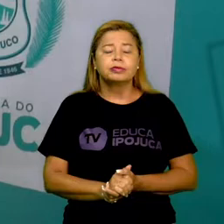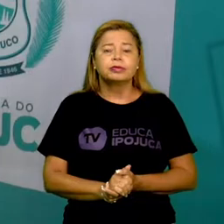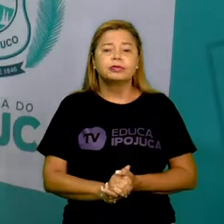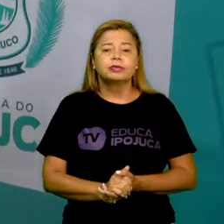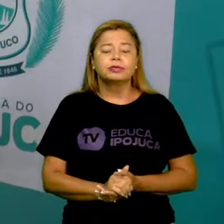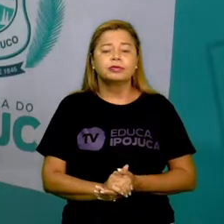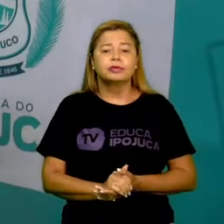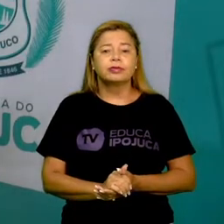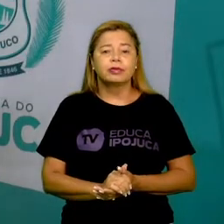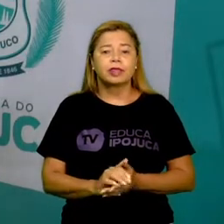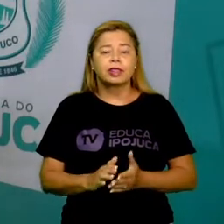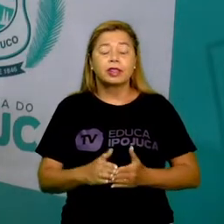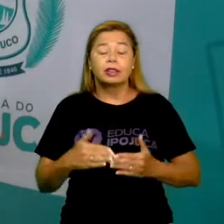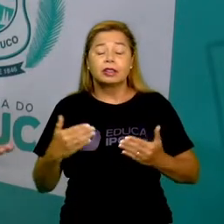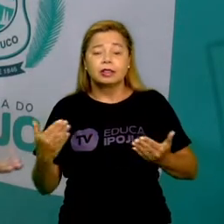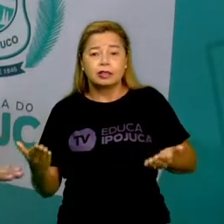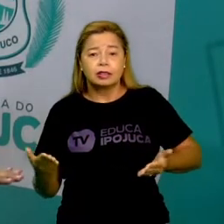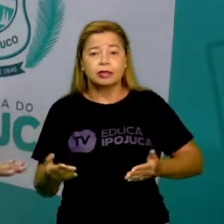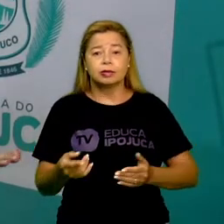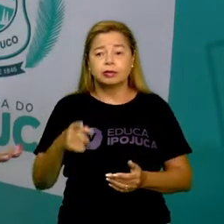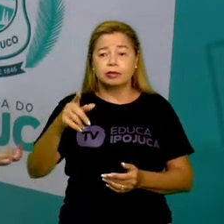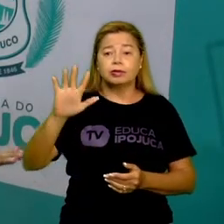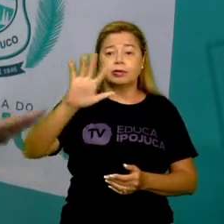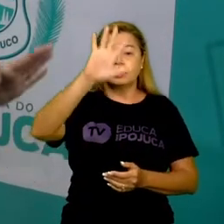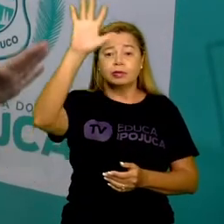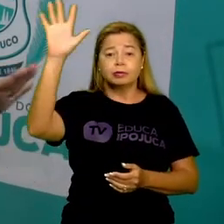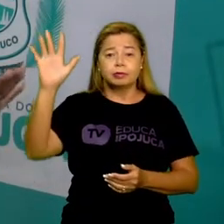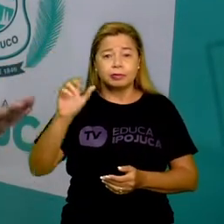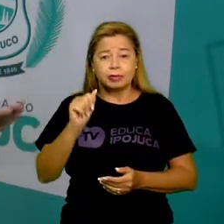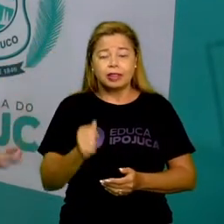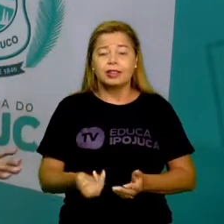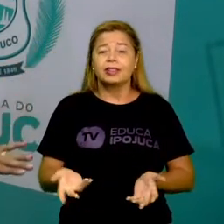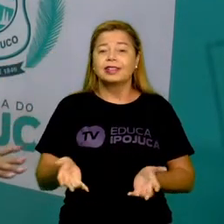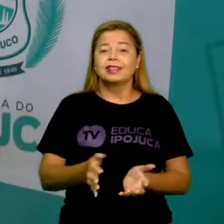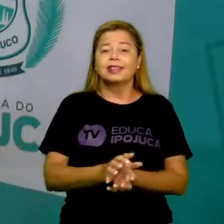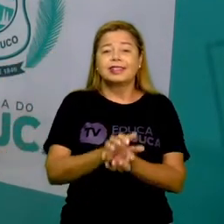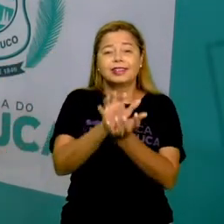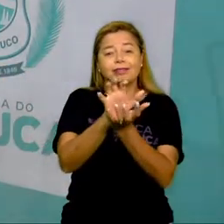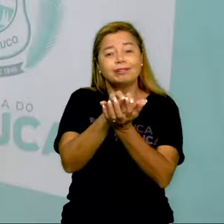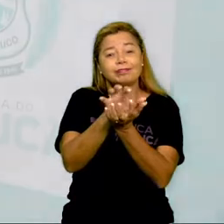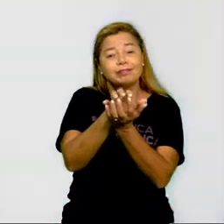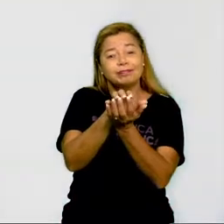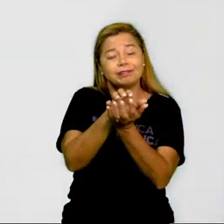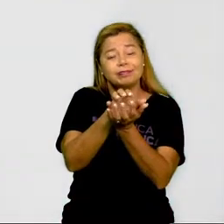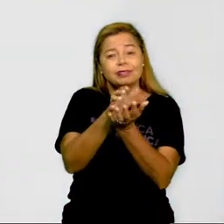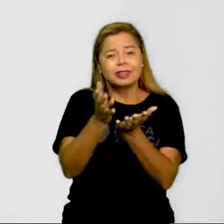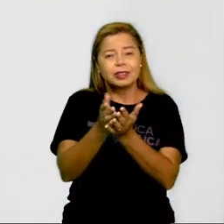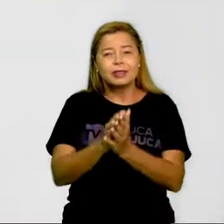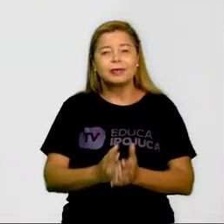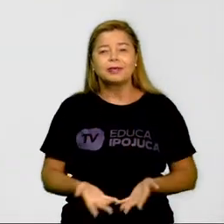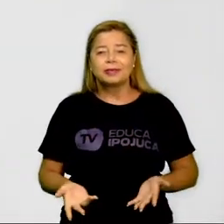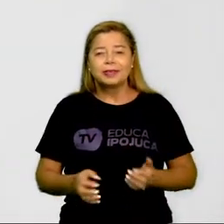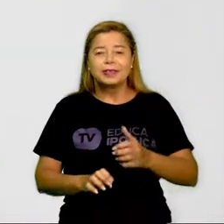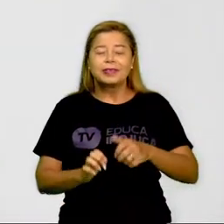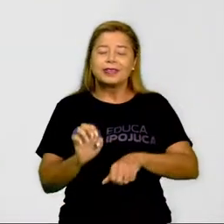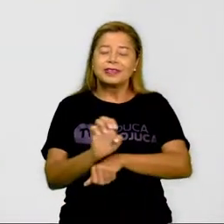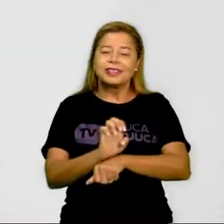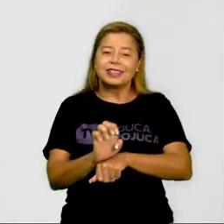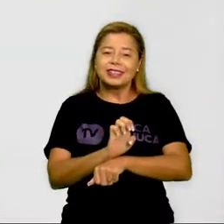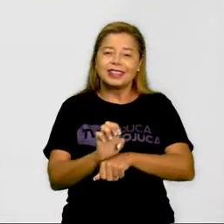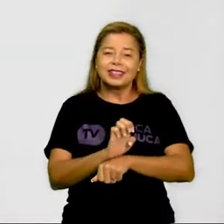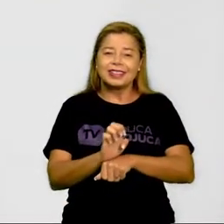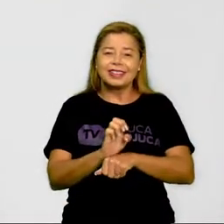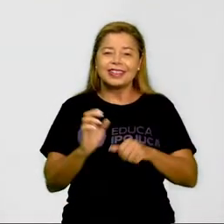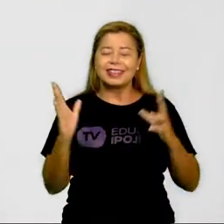E aí eu trago para vocês uma imagem do nosso Pernambuco, do nosso estado maravilhoso. Só que